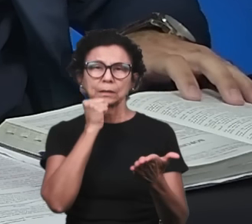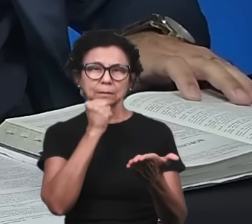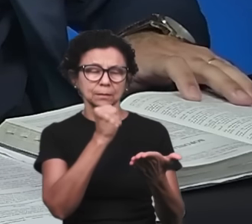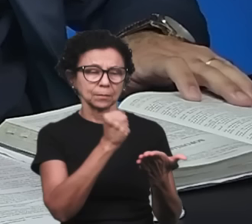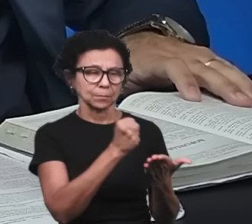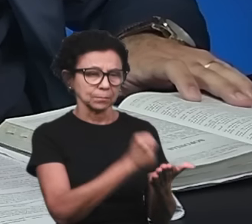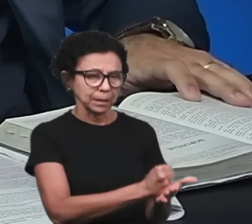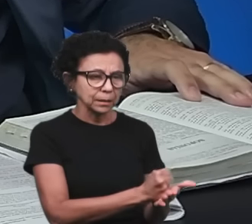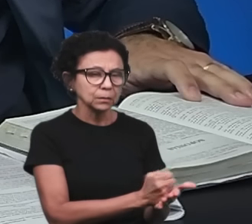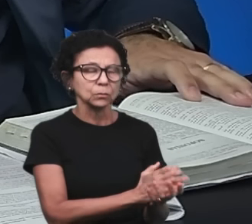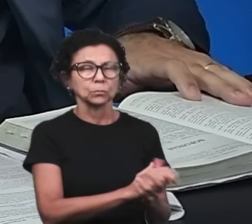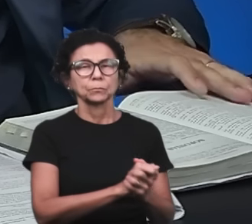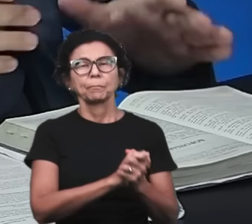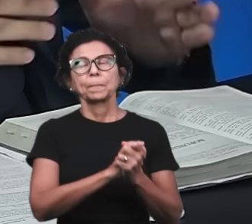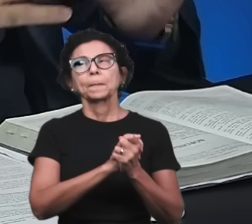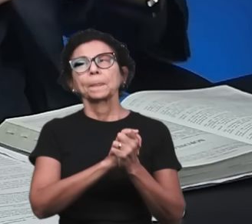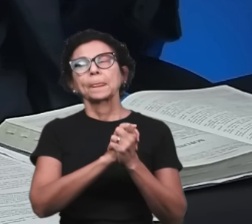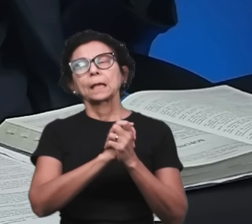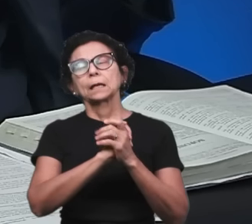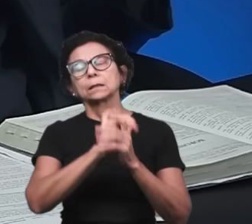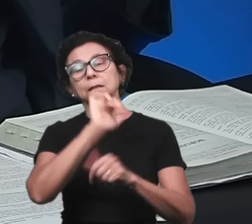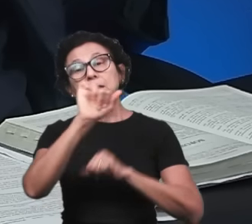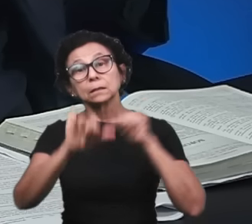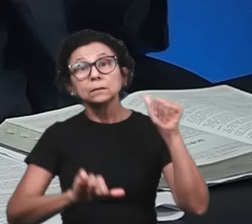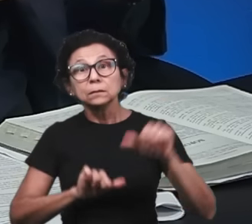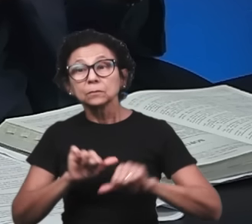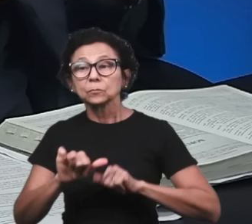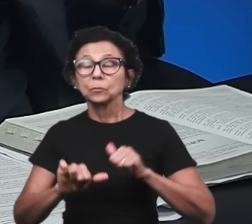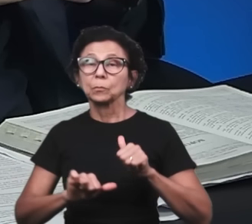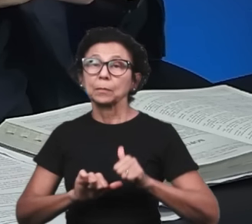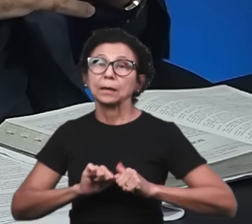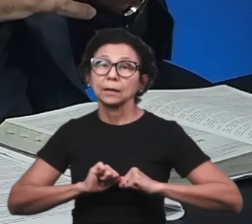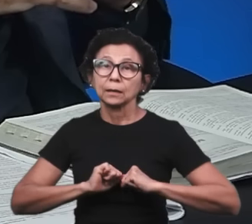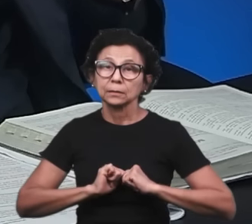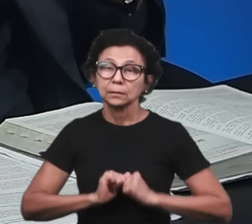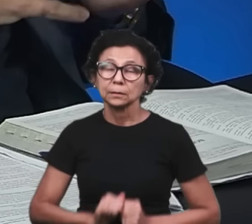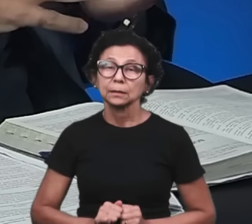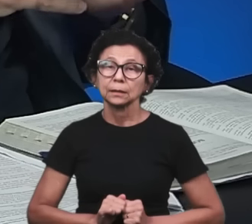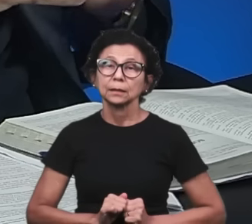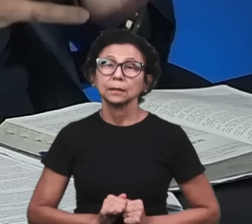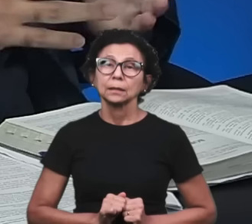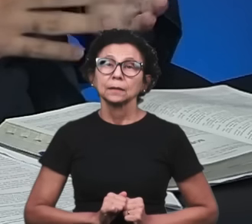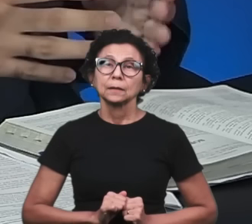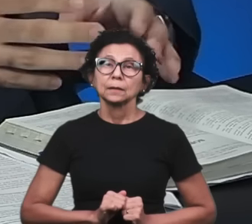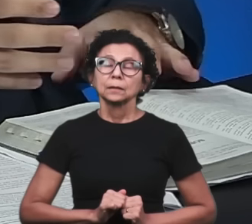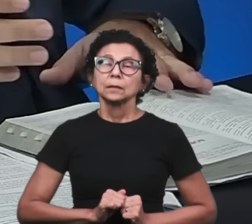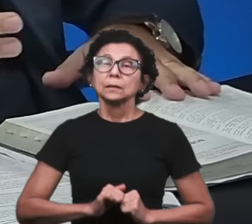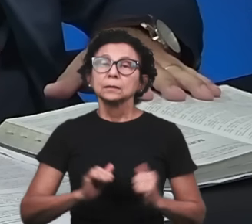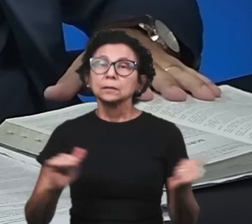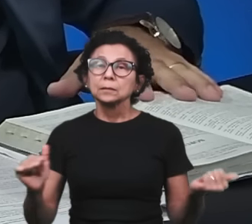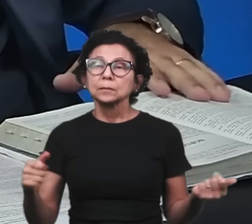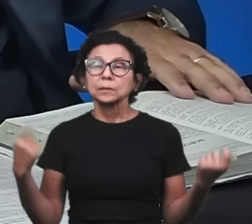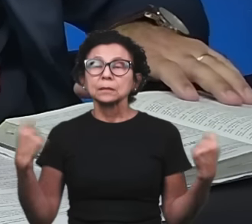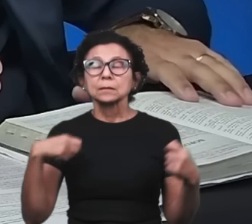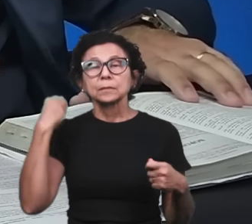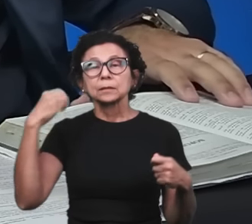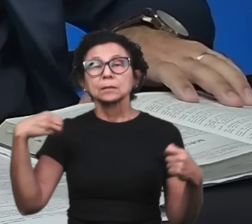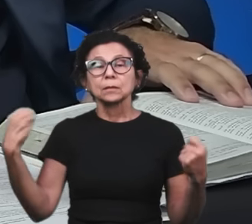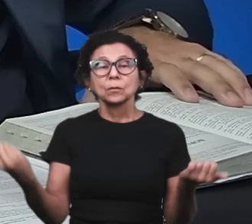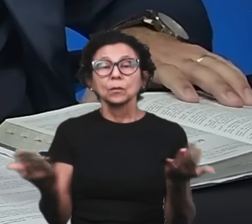transformar, viver essa experiência, a gente está falando do chamado do servo, então envolve uma experiência com a palavra do